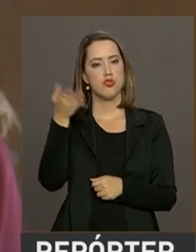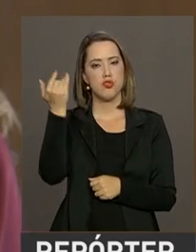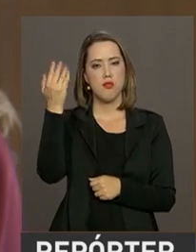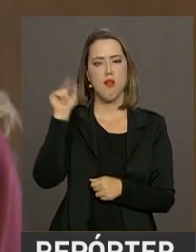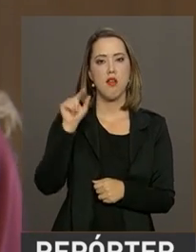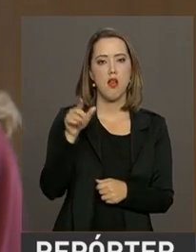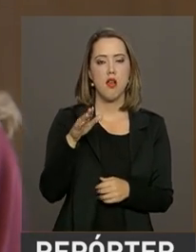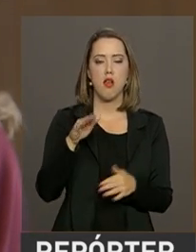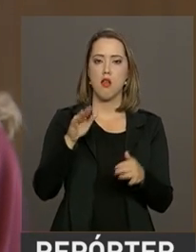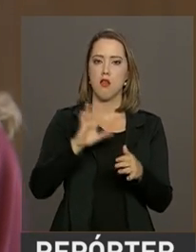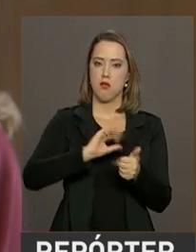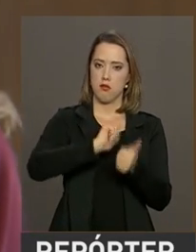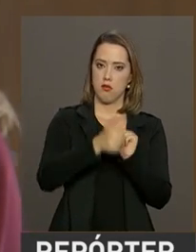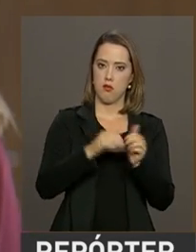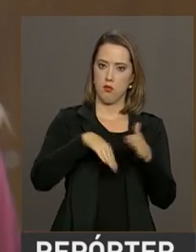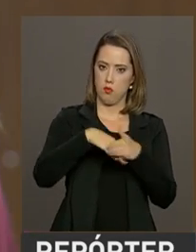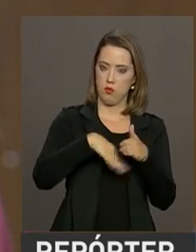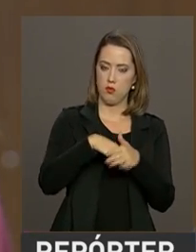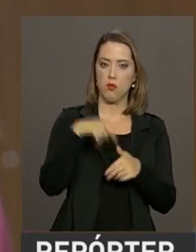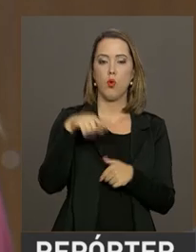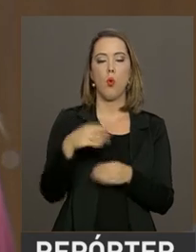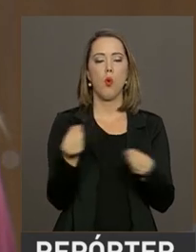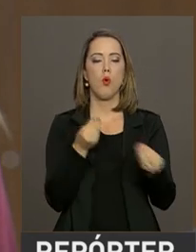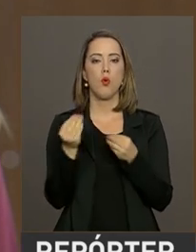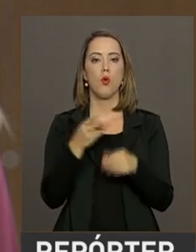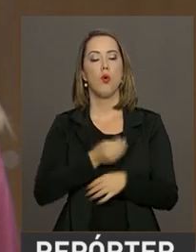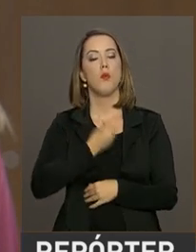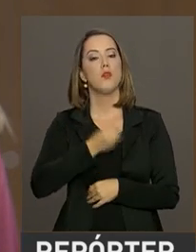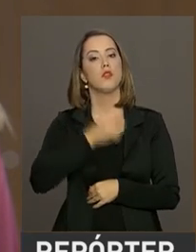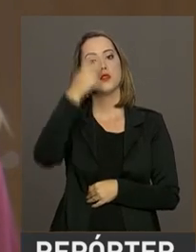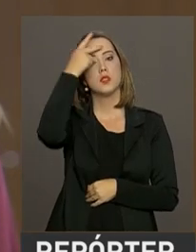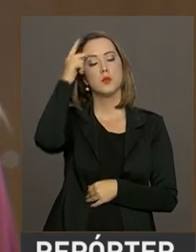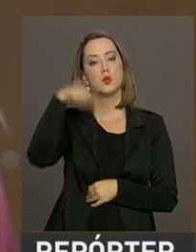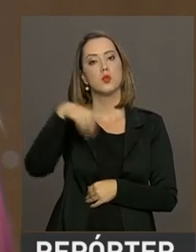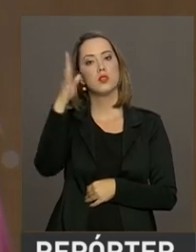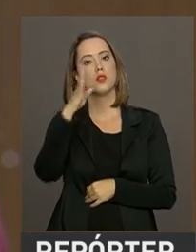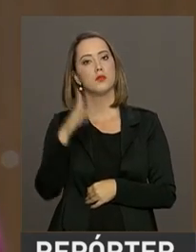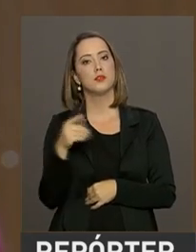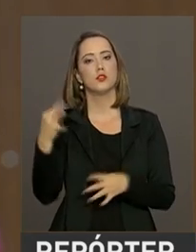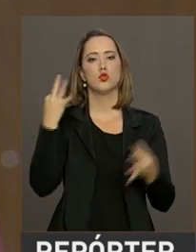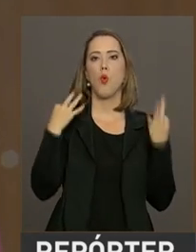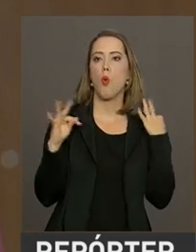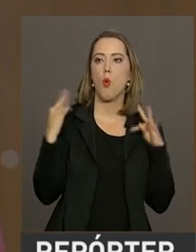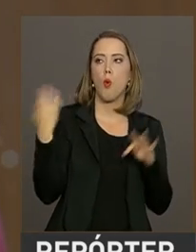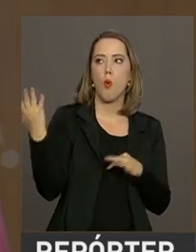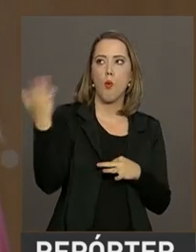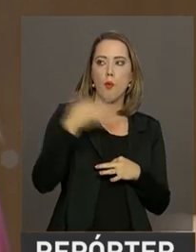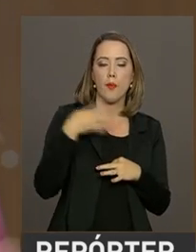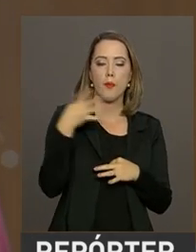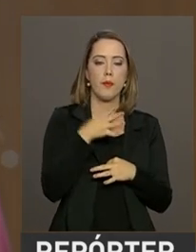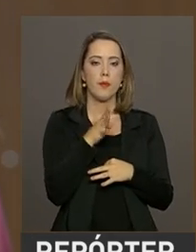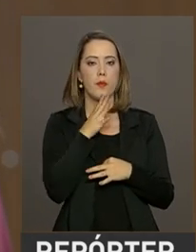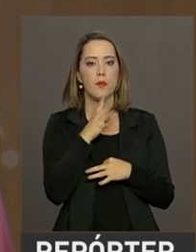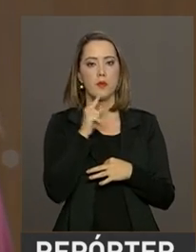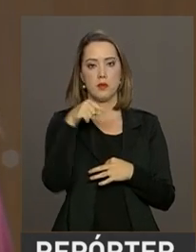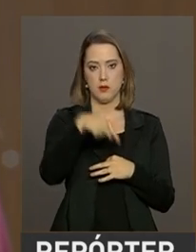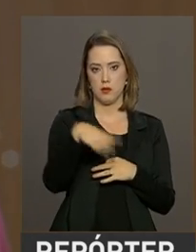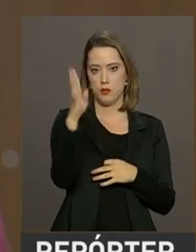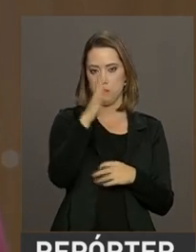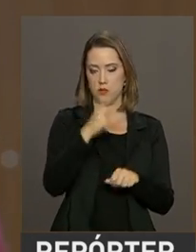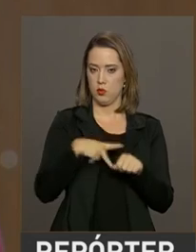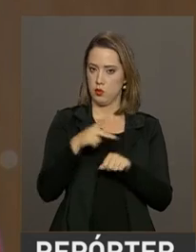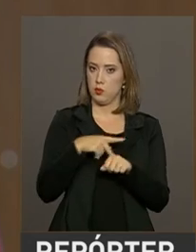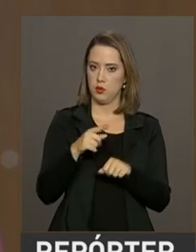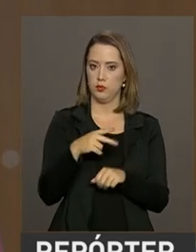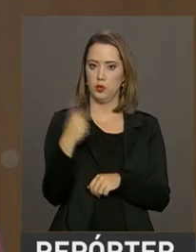é que vive o brasileiro dentro do Brasil que entusiasma turistas a vir conhecer o nosso país Então tem um duplo efeito nós